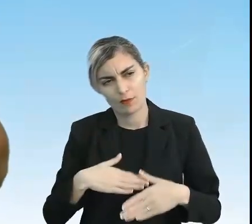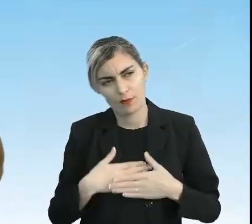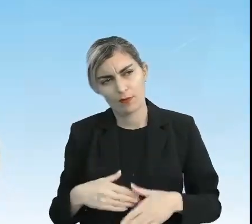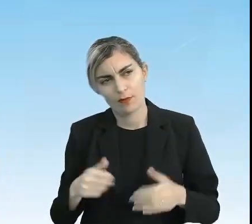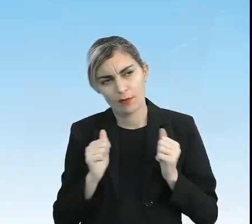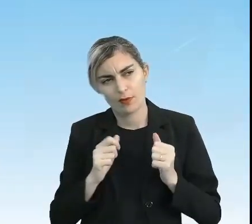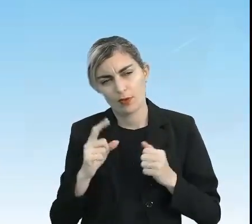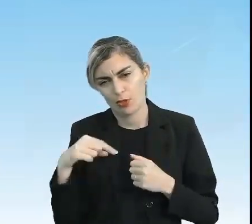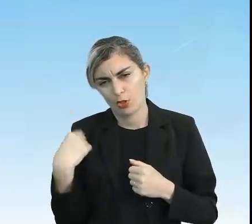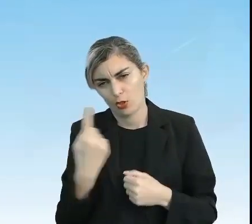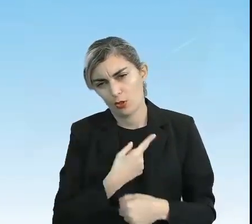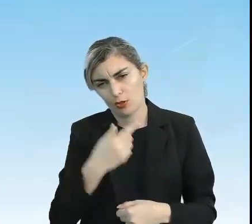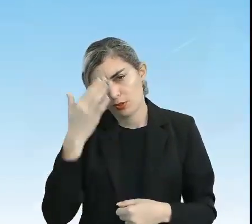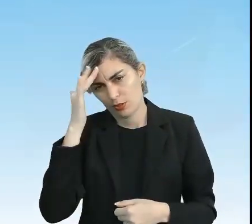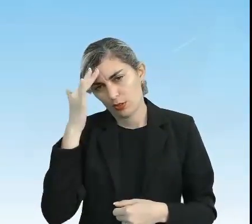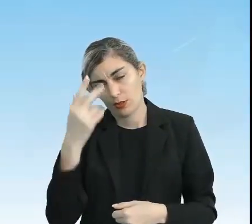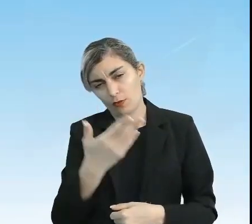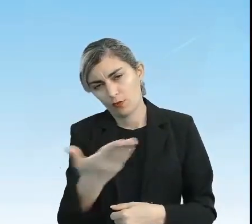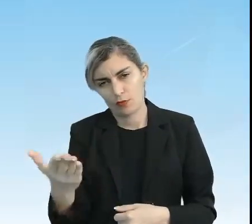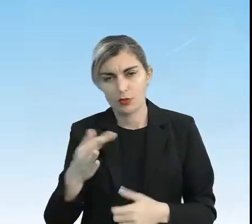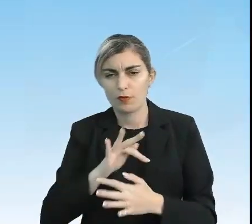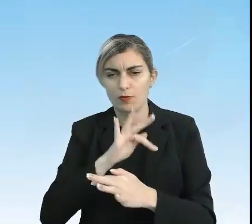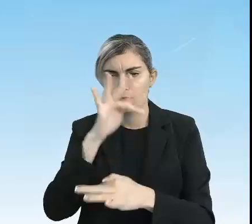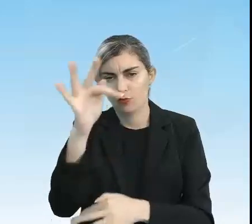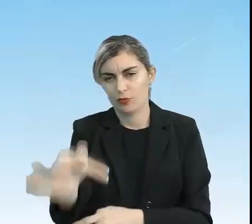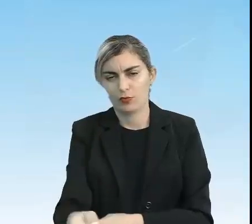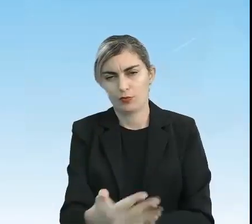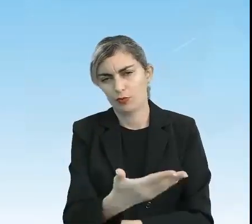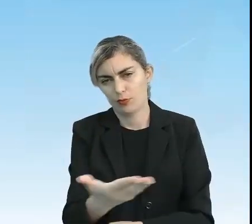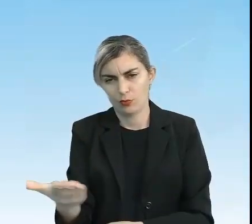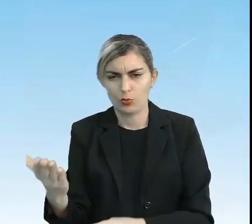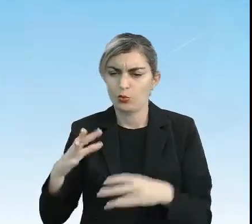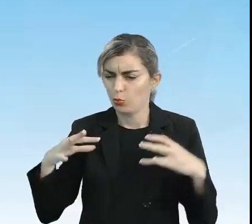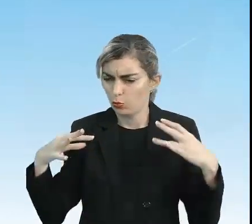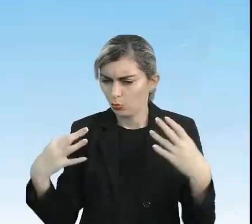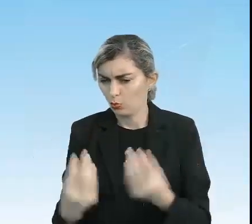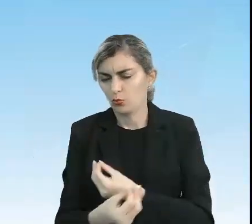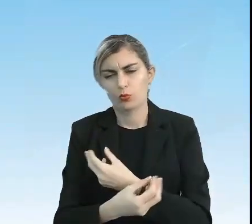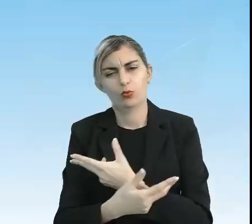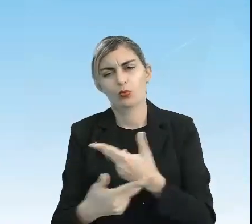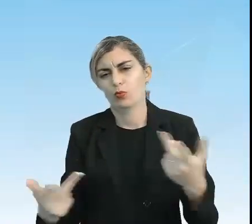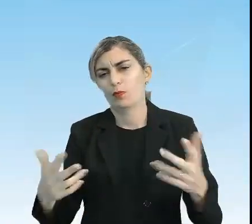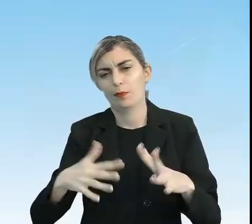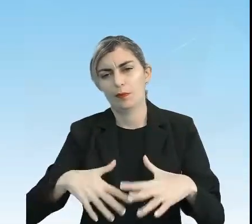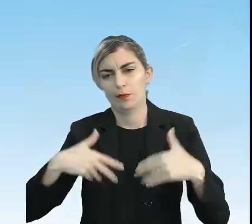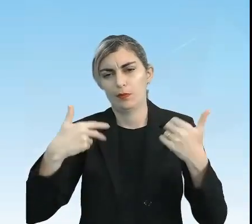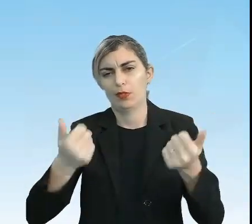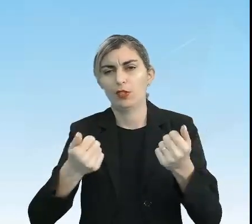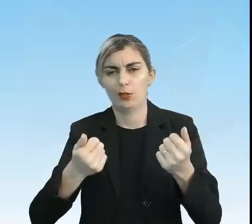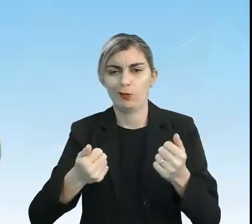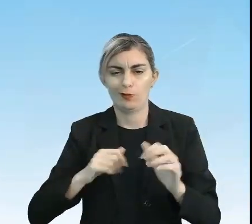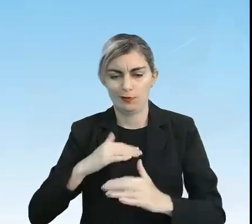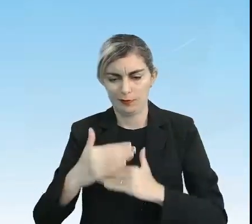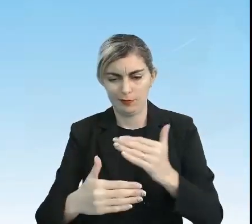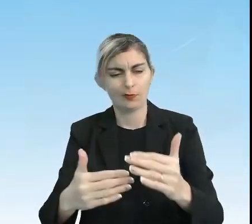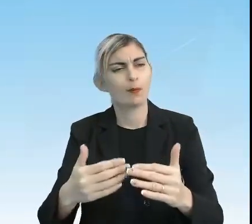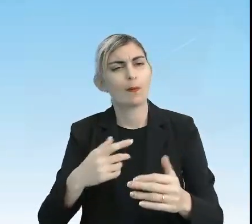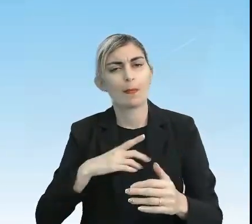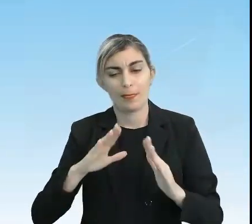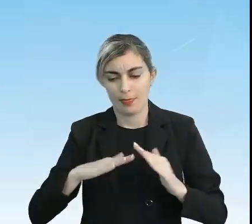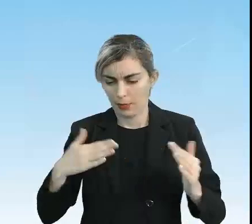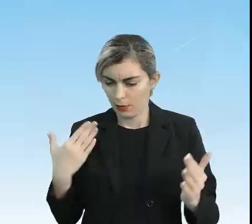nós entendemos que vocês são o futuro, vocês são toda coisa de melhor que nós construímos. E a